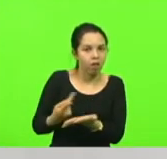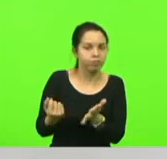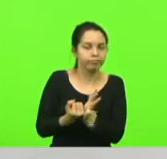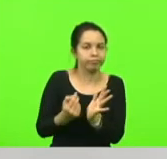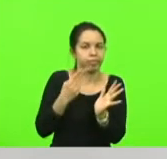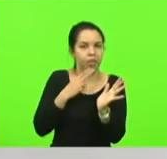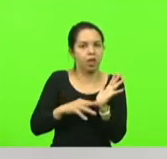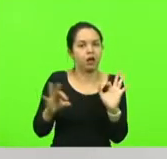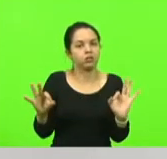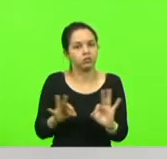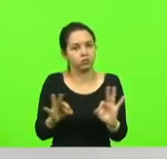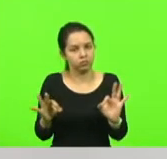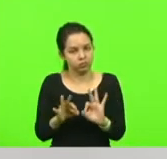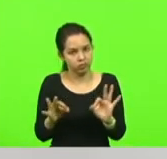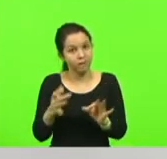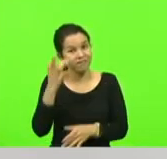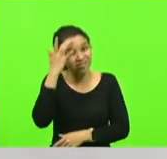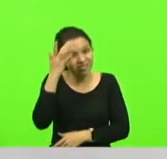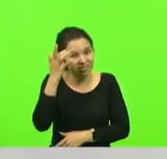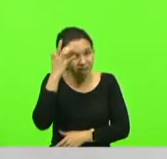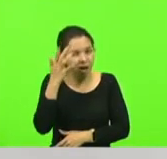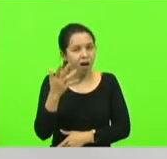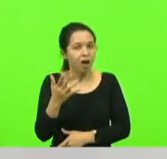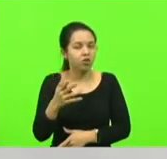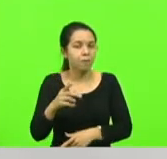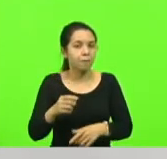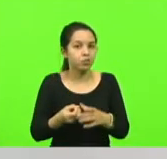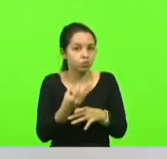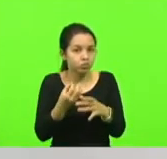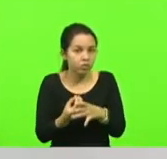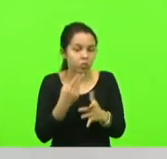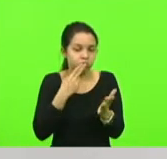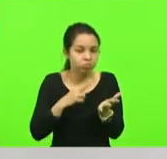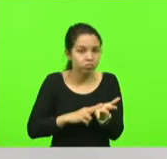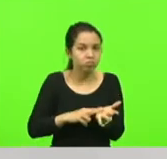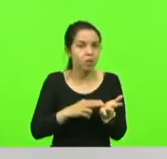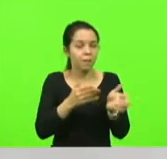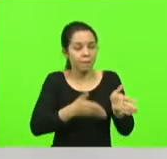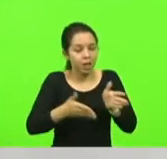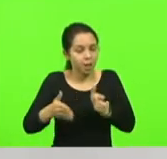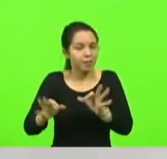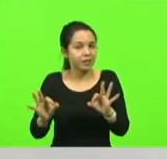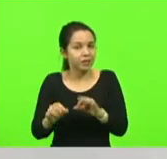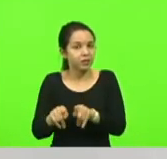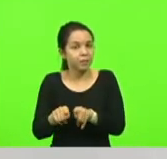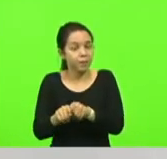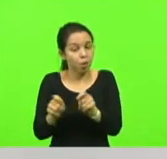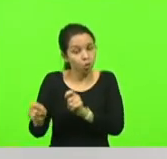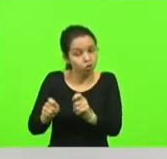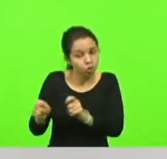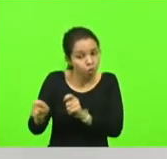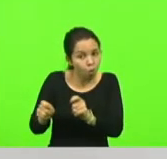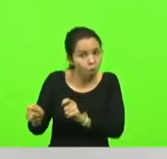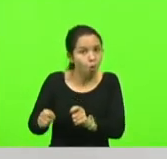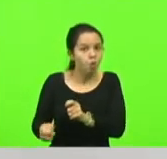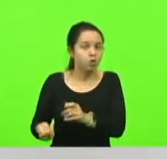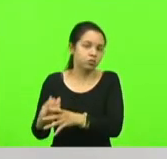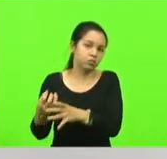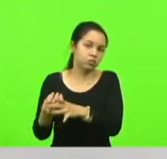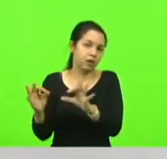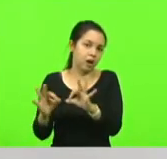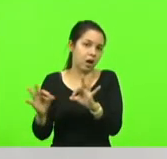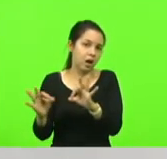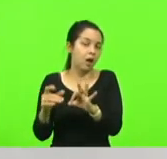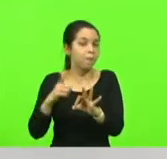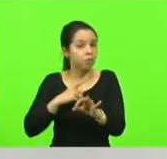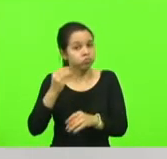sem parâmetros específicos, bem como sem controle das gráficas, também aumenta a vulnerabilidade do consumidor, que